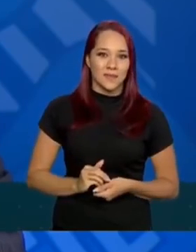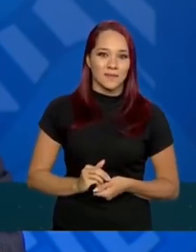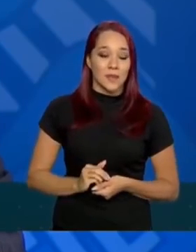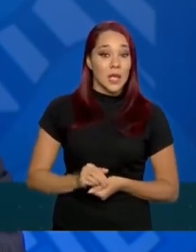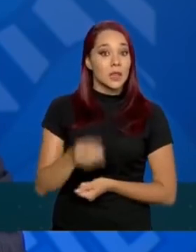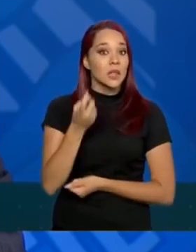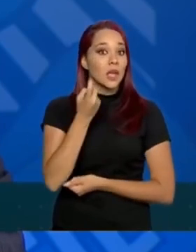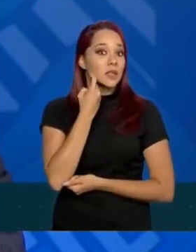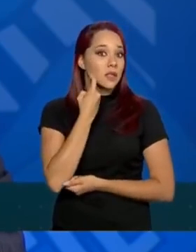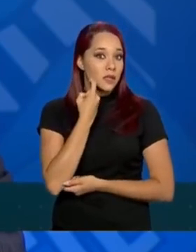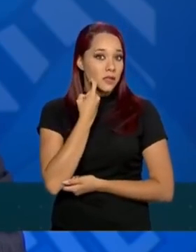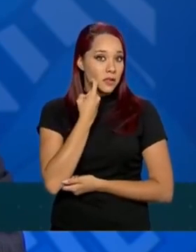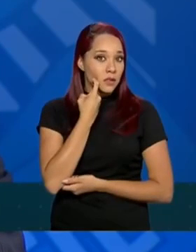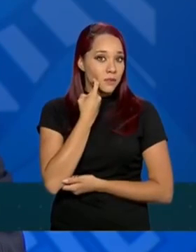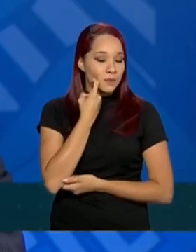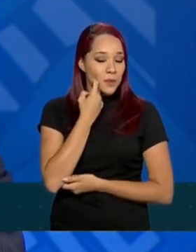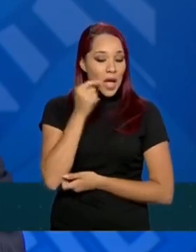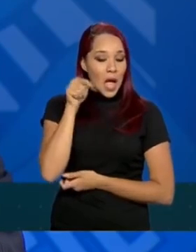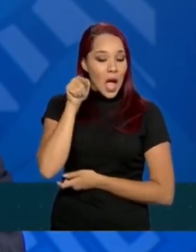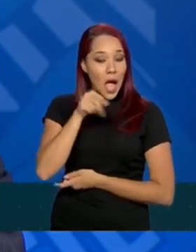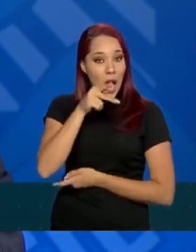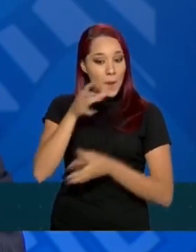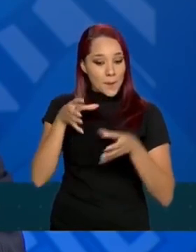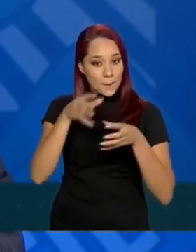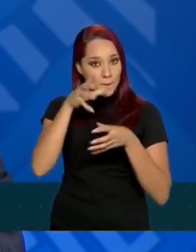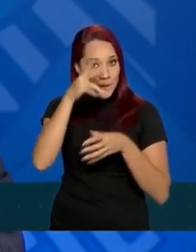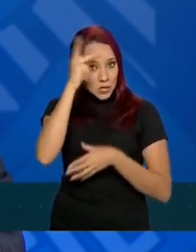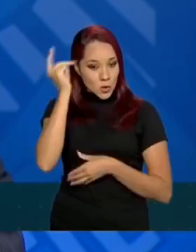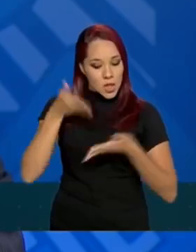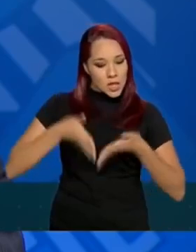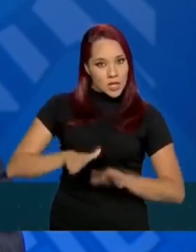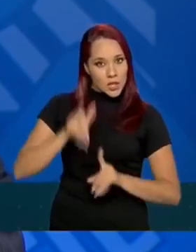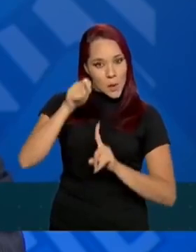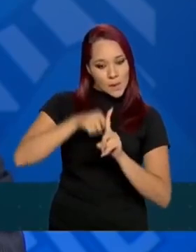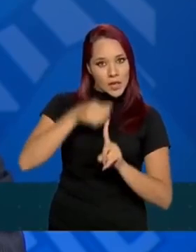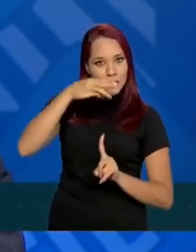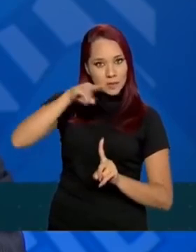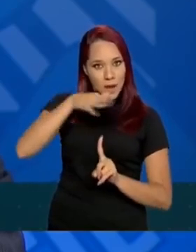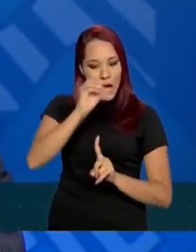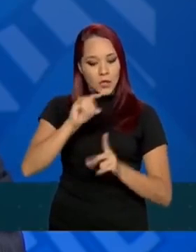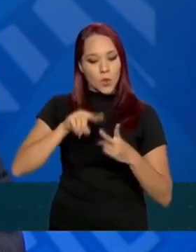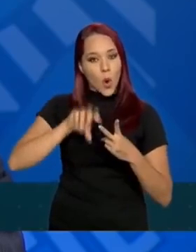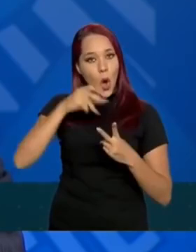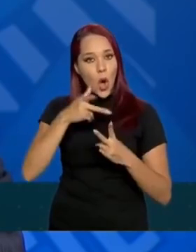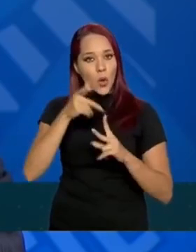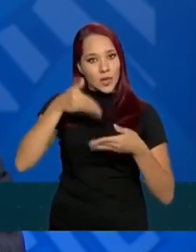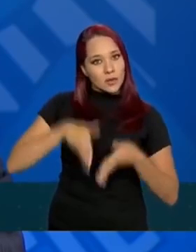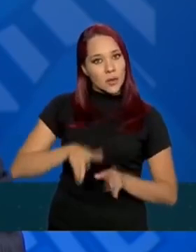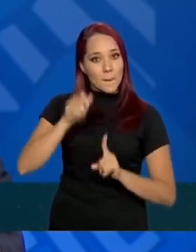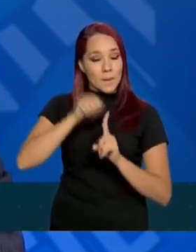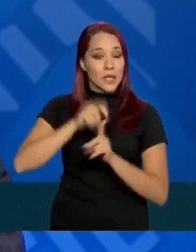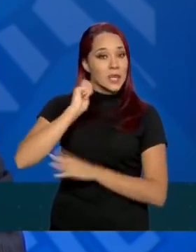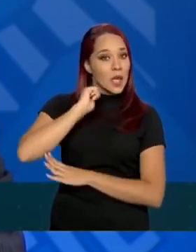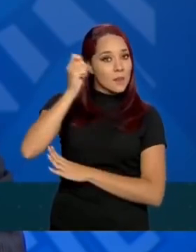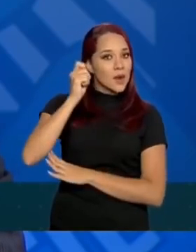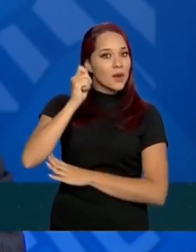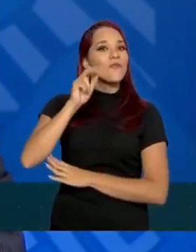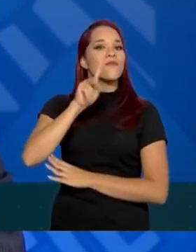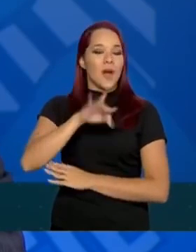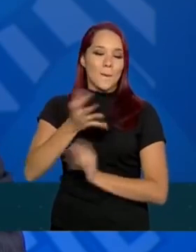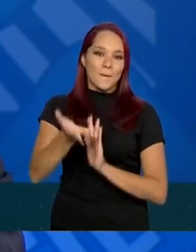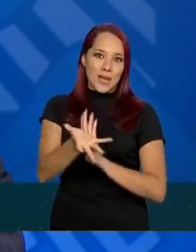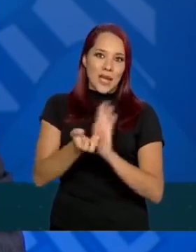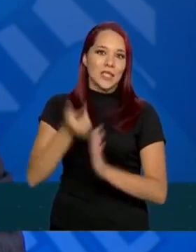Na sexta-feira, aqueles nascidos em março ou abril receberão sua segunda parcela. E